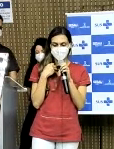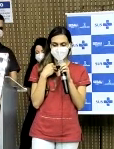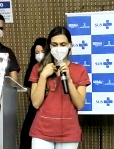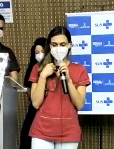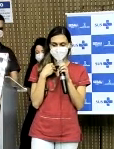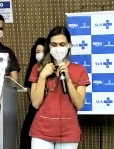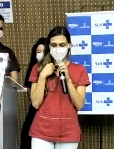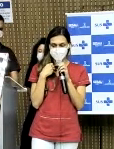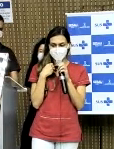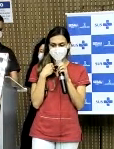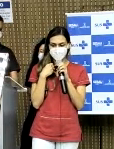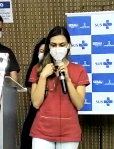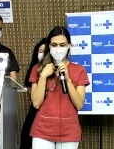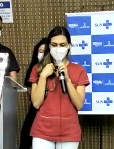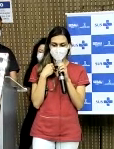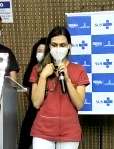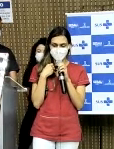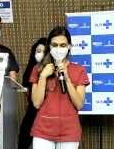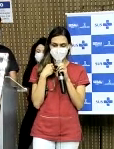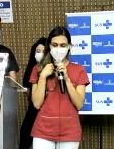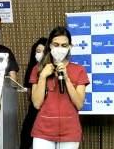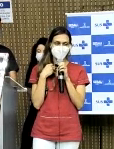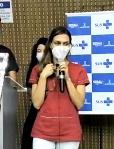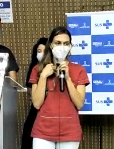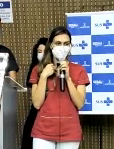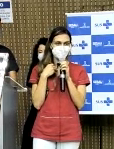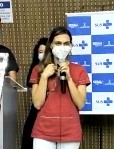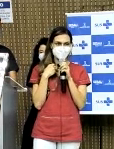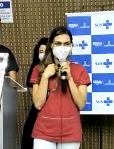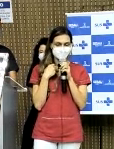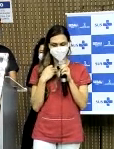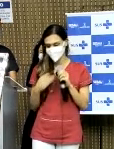teorias, domine todas as técnicas, mas ao tocar uma alma humana, seja apenas outra alma humana. Obrigada.